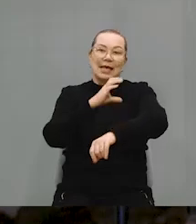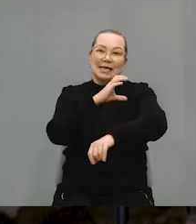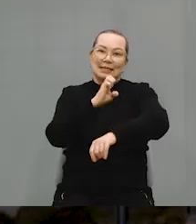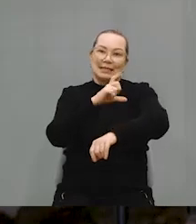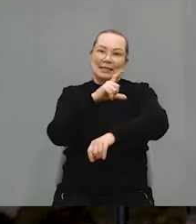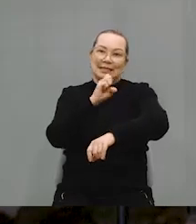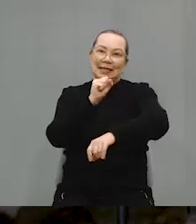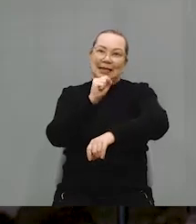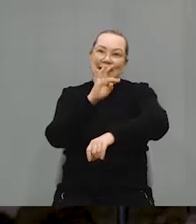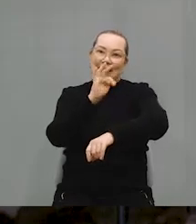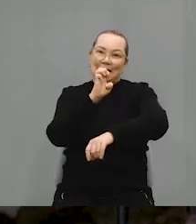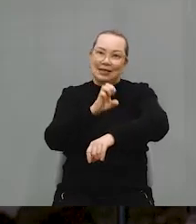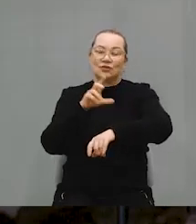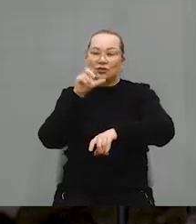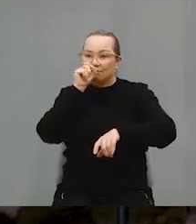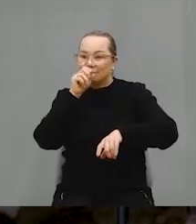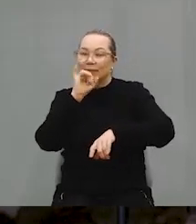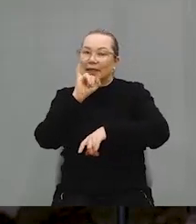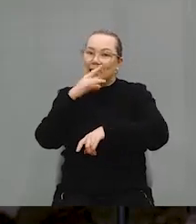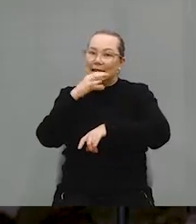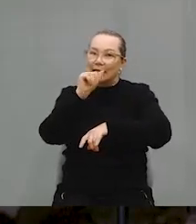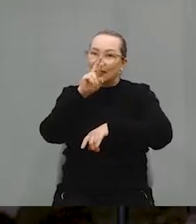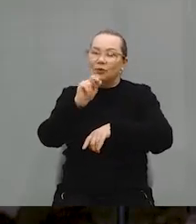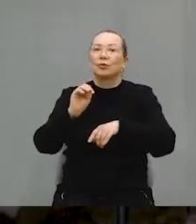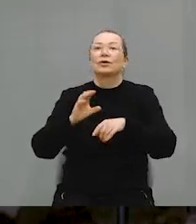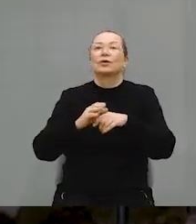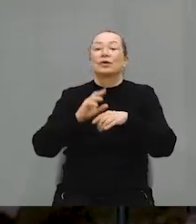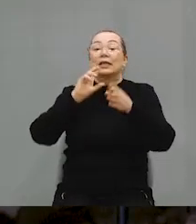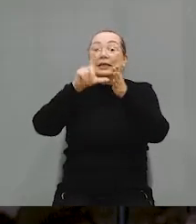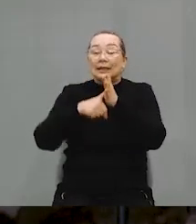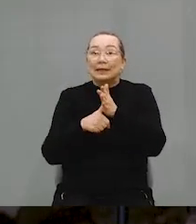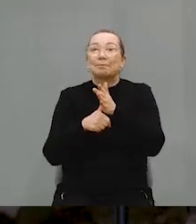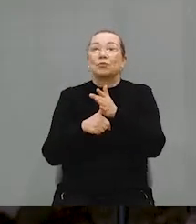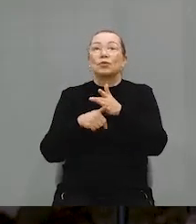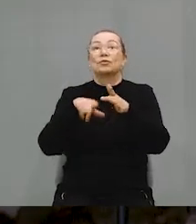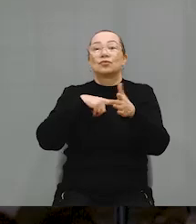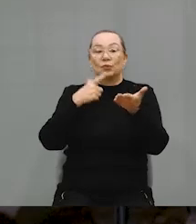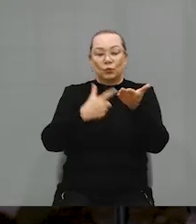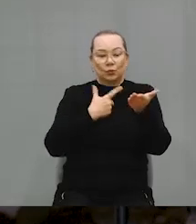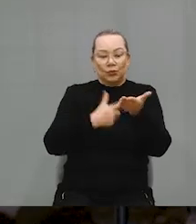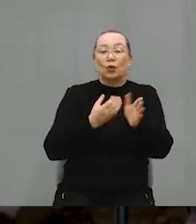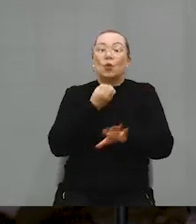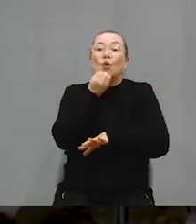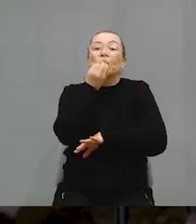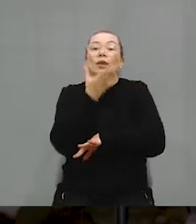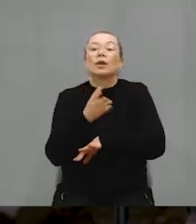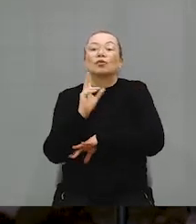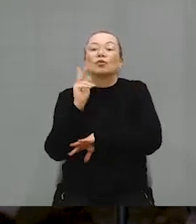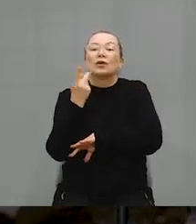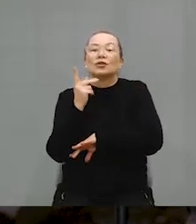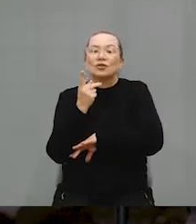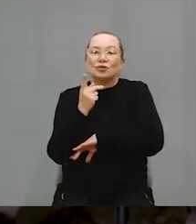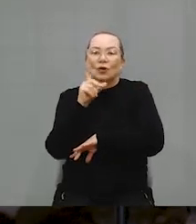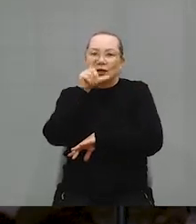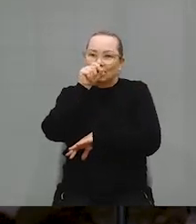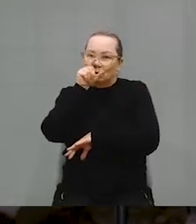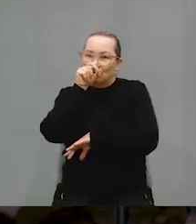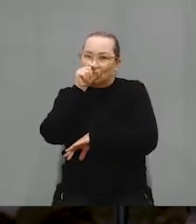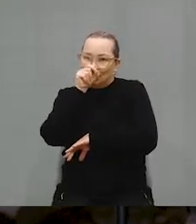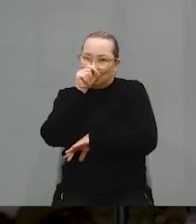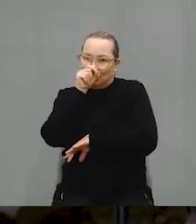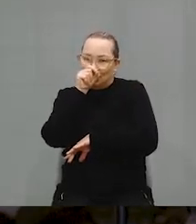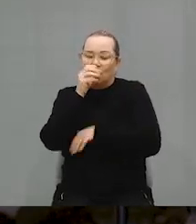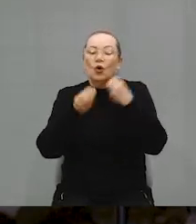aí, depois do livro da tirinha, vai sair o livro contando a história do Ícaro. Quando a Celeste encontra o Ícaro, né?